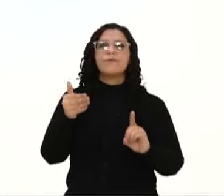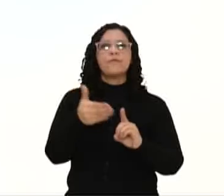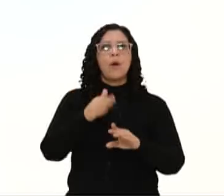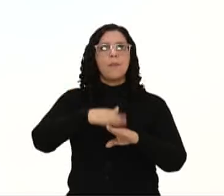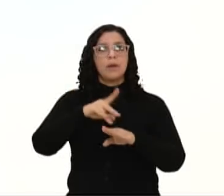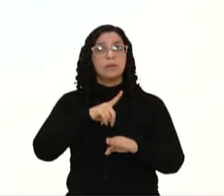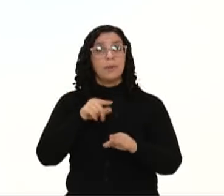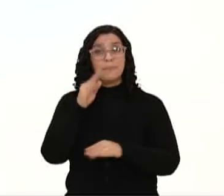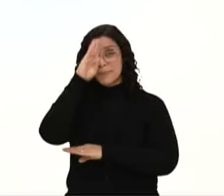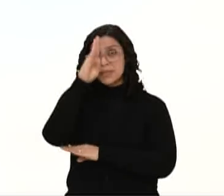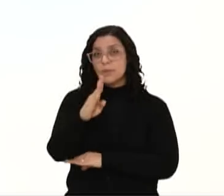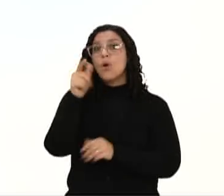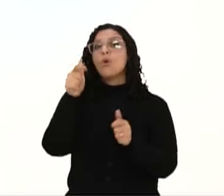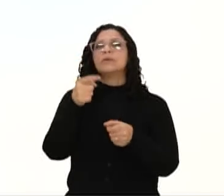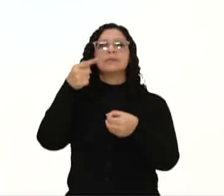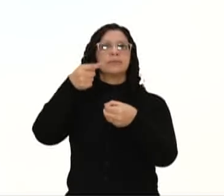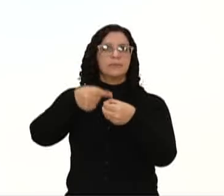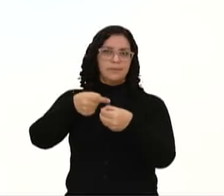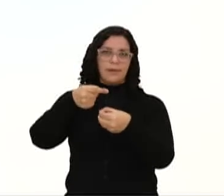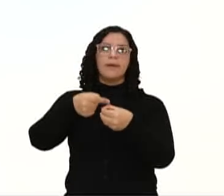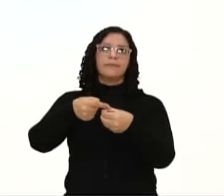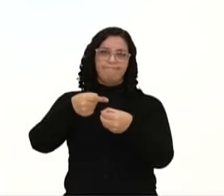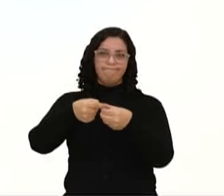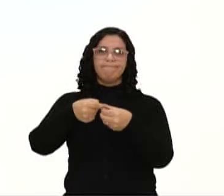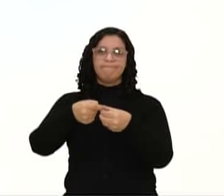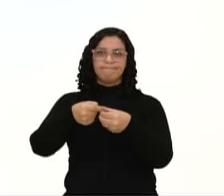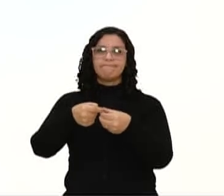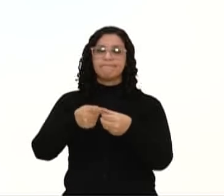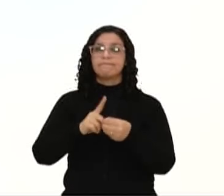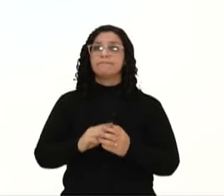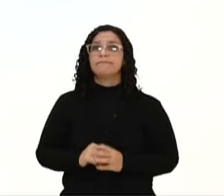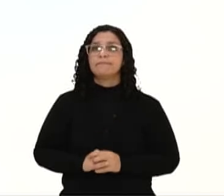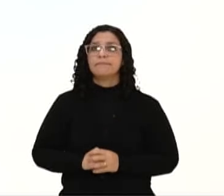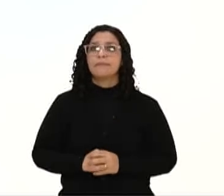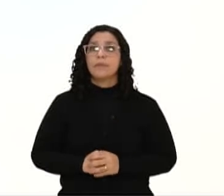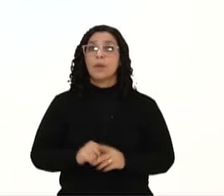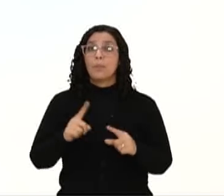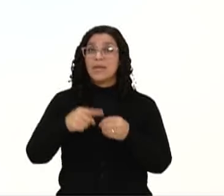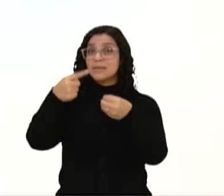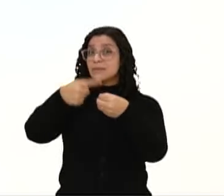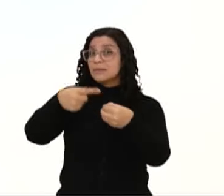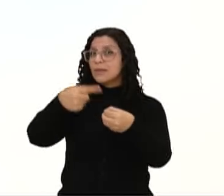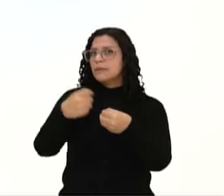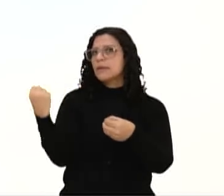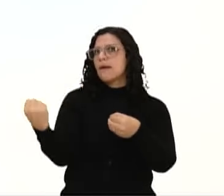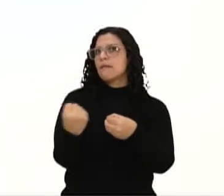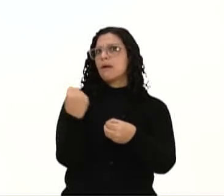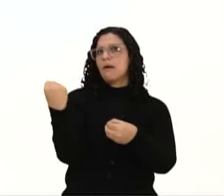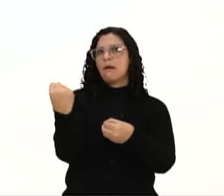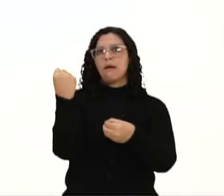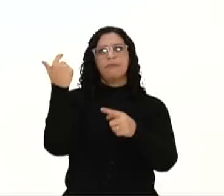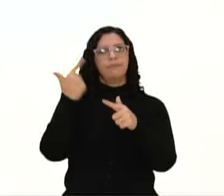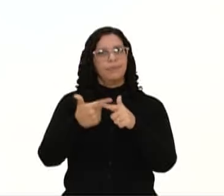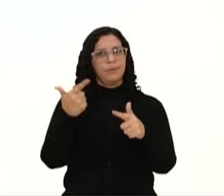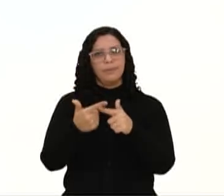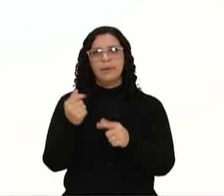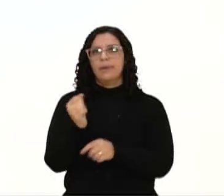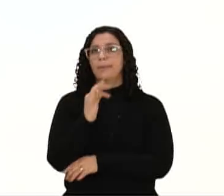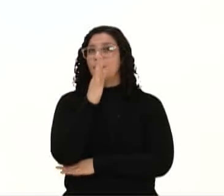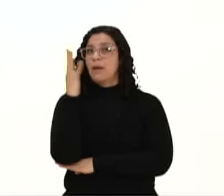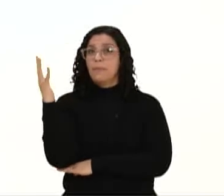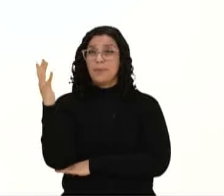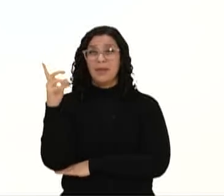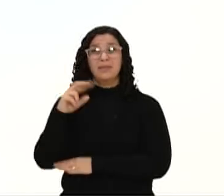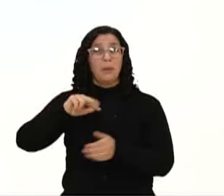concentração ali, principalmente nas cidades, né? Nós vamos ter graves problemas ambientais ali, mudanças